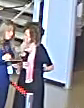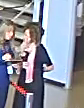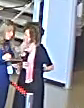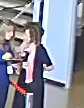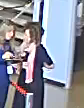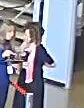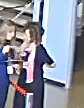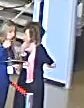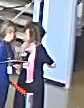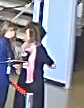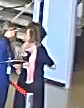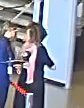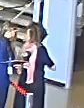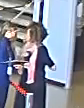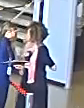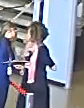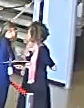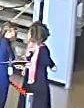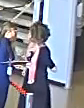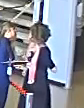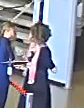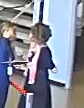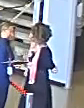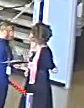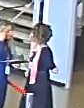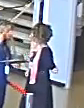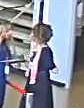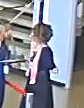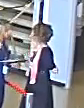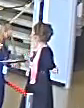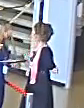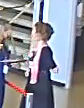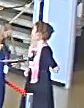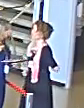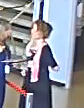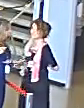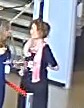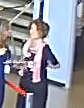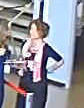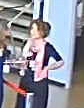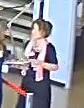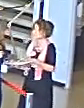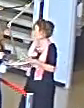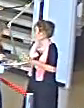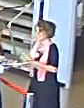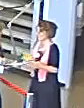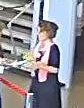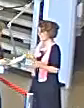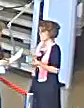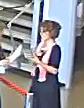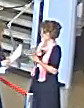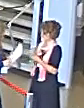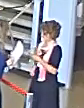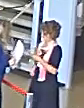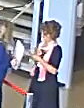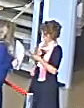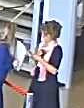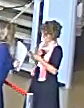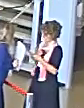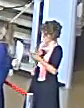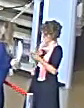pública para a iniciativa privada na verdade aquilo que acontece nos municípios també